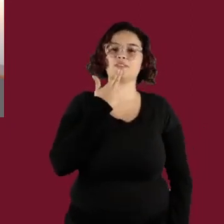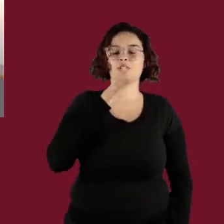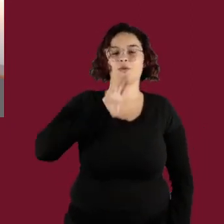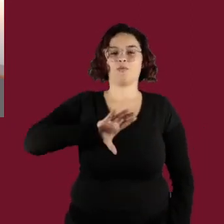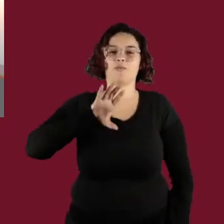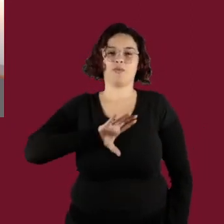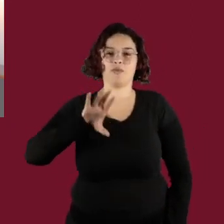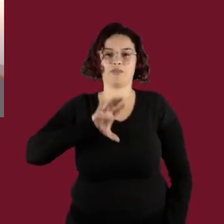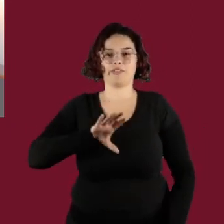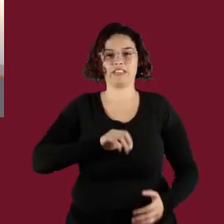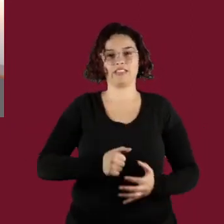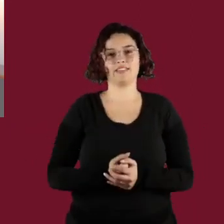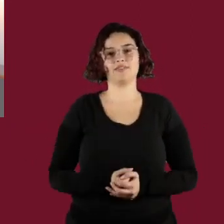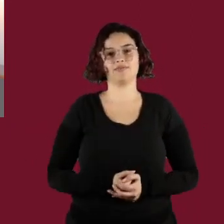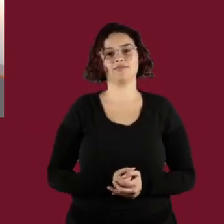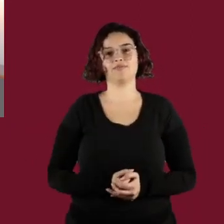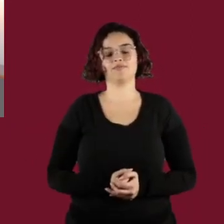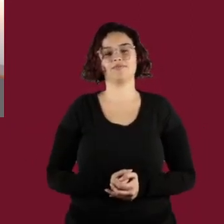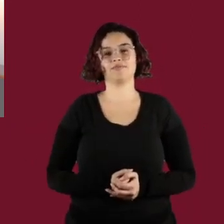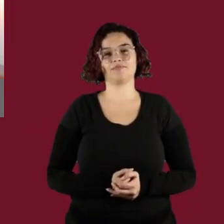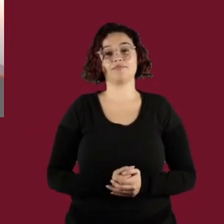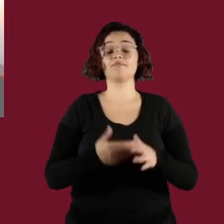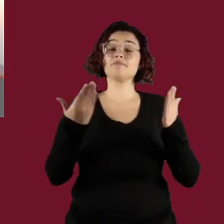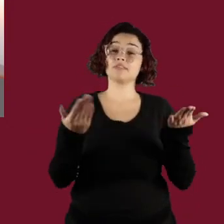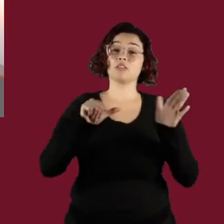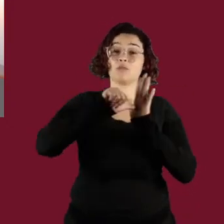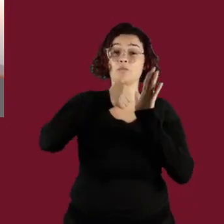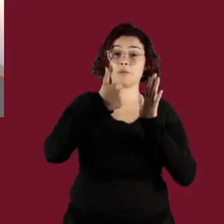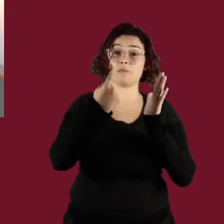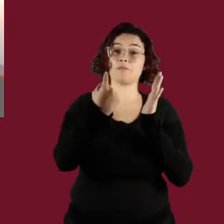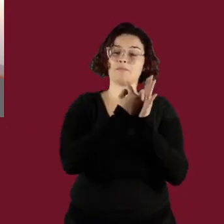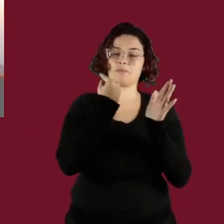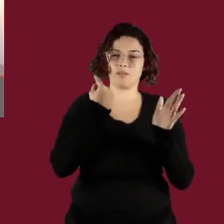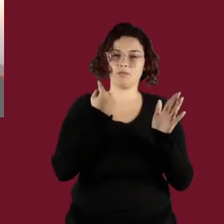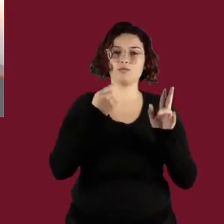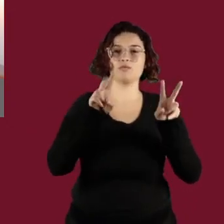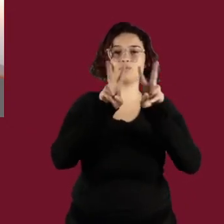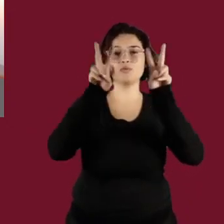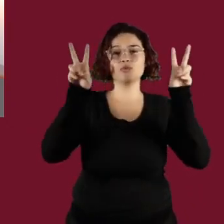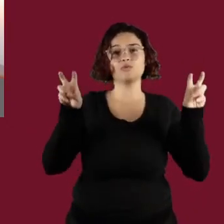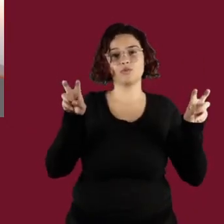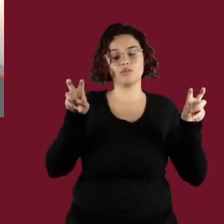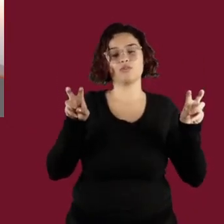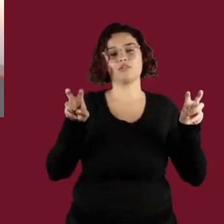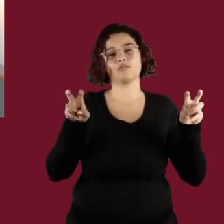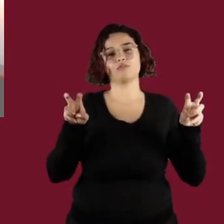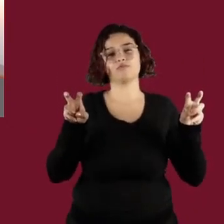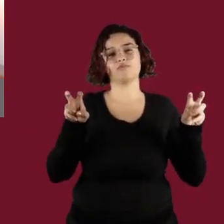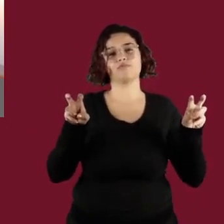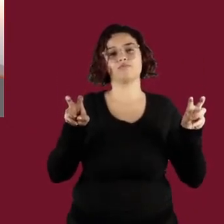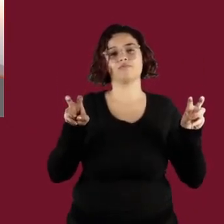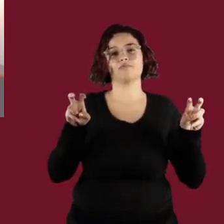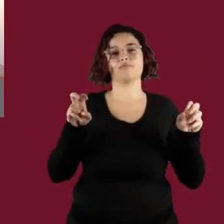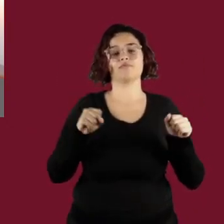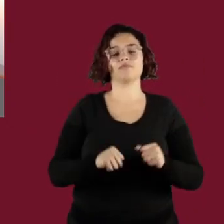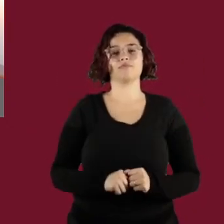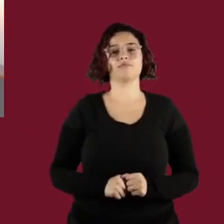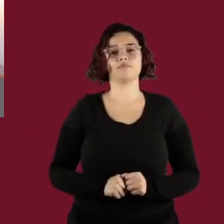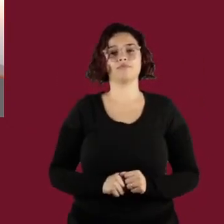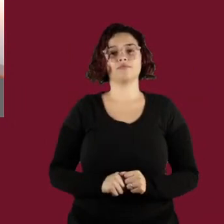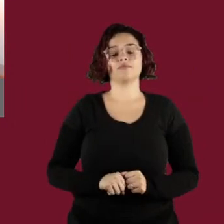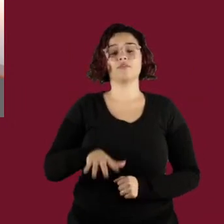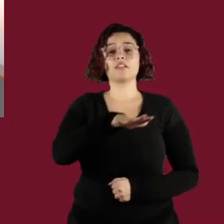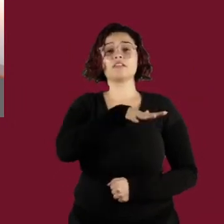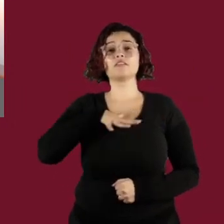português. Agora, a sua primeira pergunta foi sobre a questão do